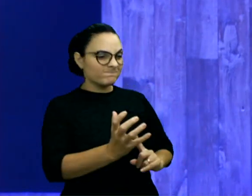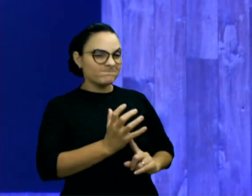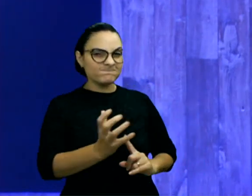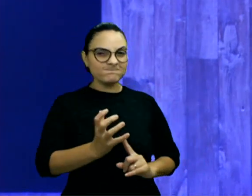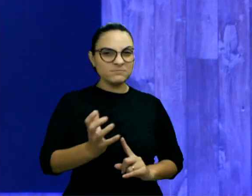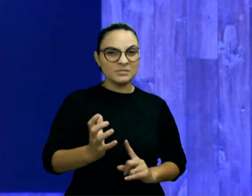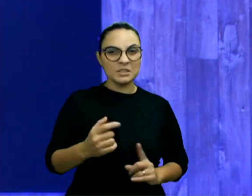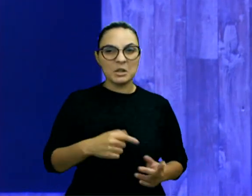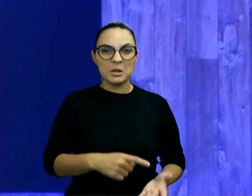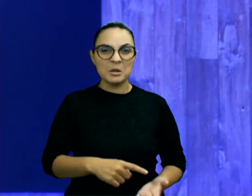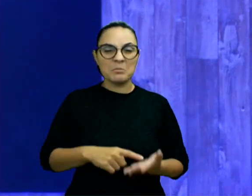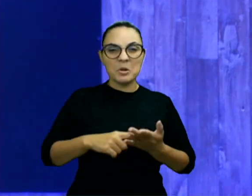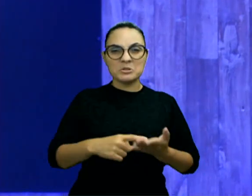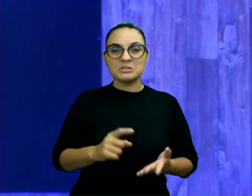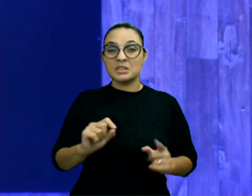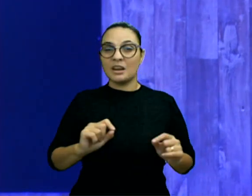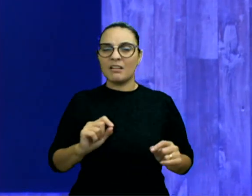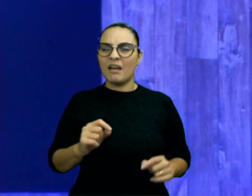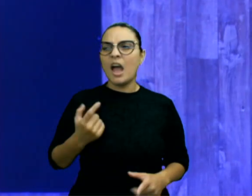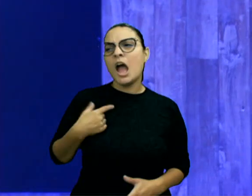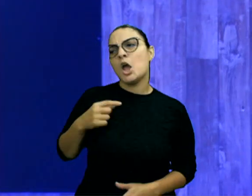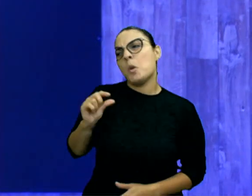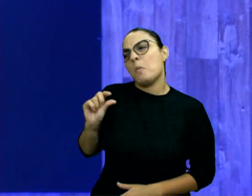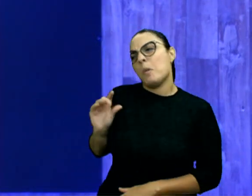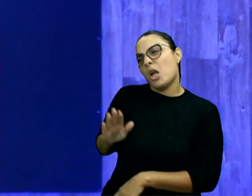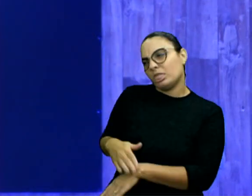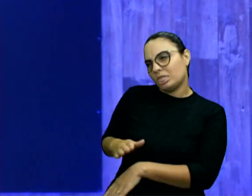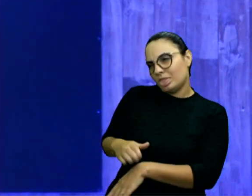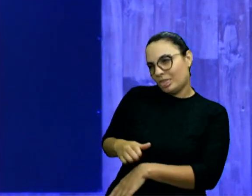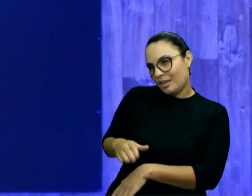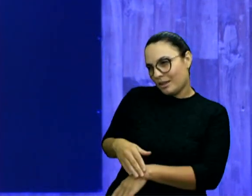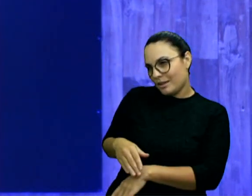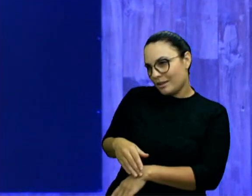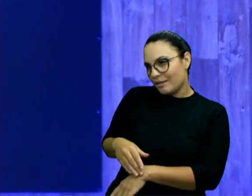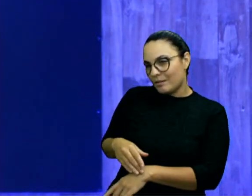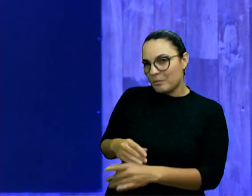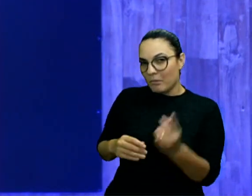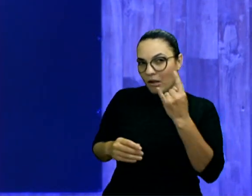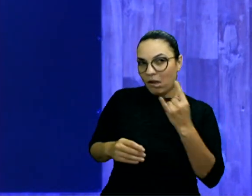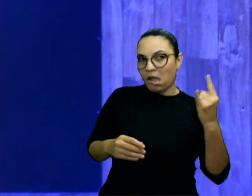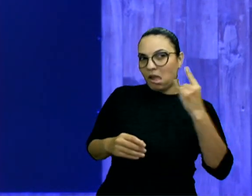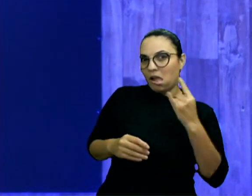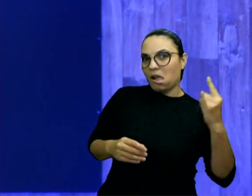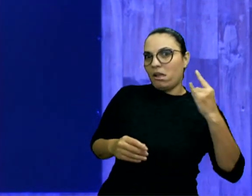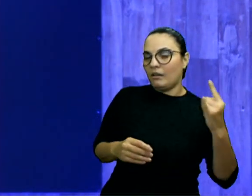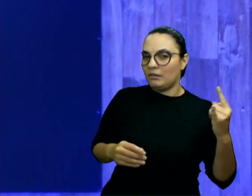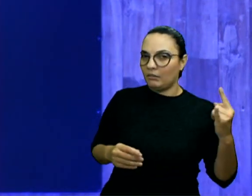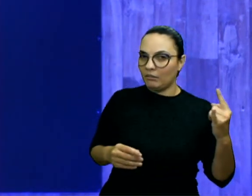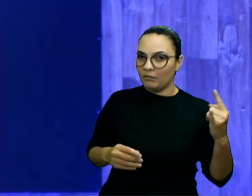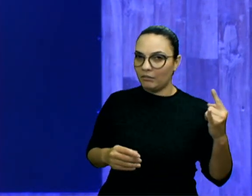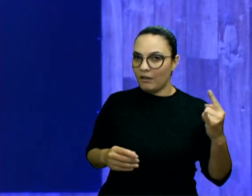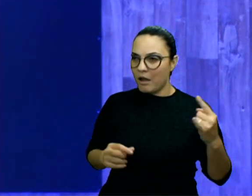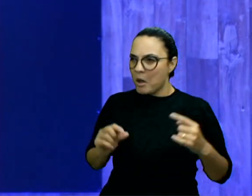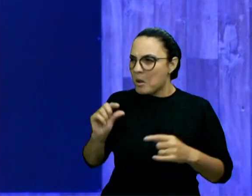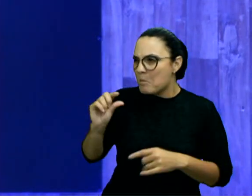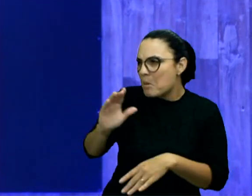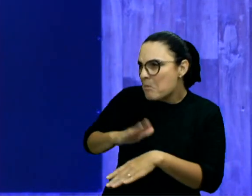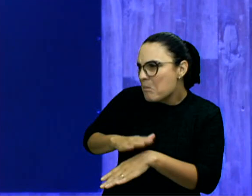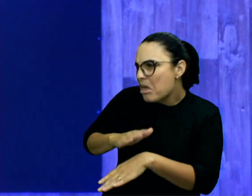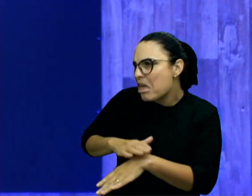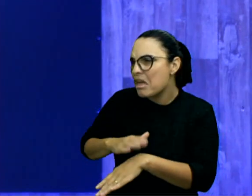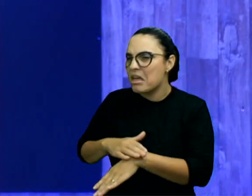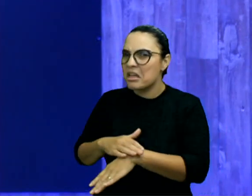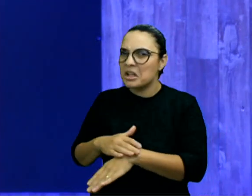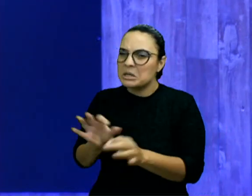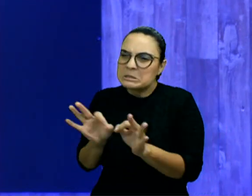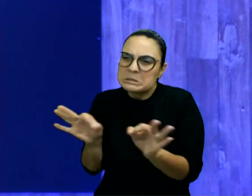pouquinho, é só um tempinho, é só um momentinho, é só um